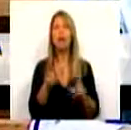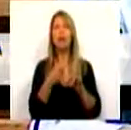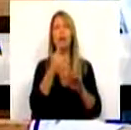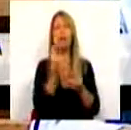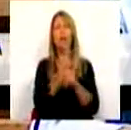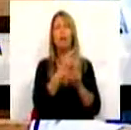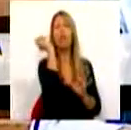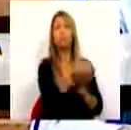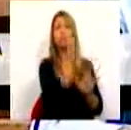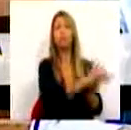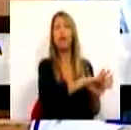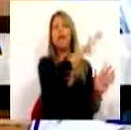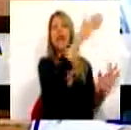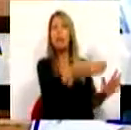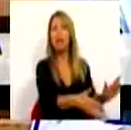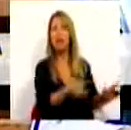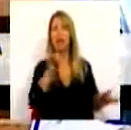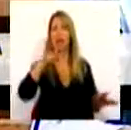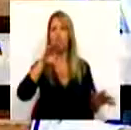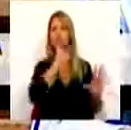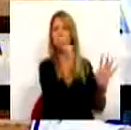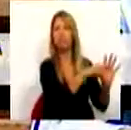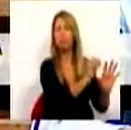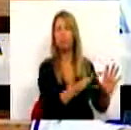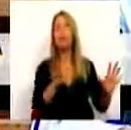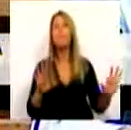também da, como já referi, de uma